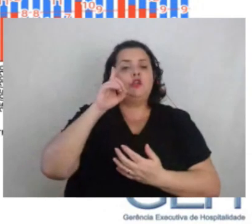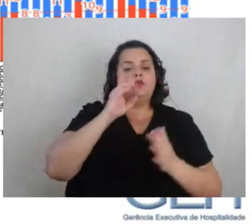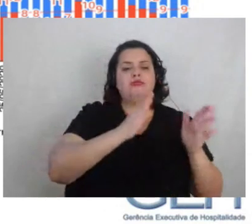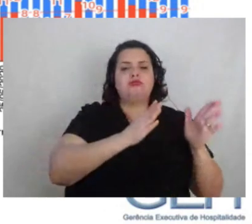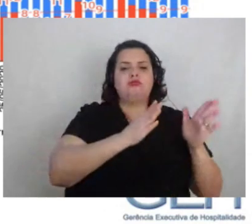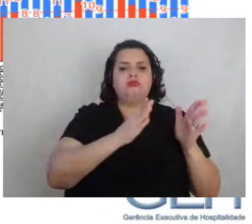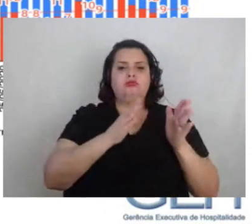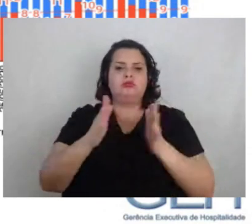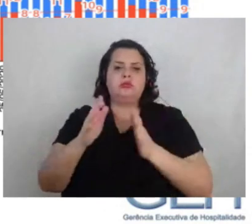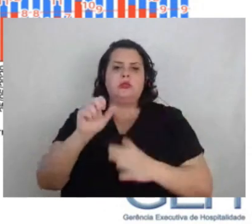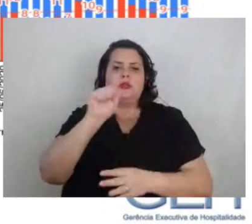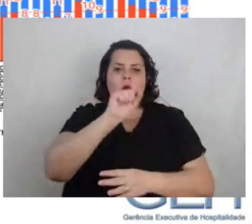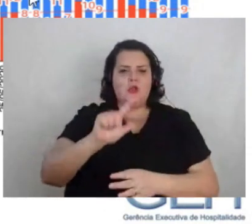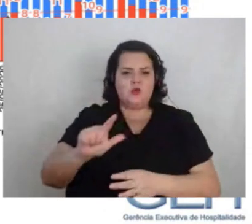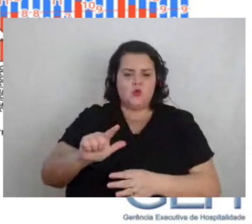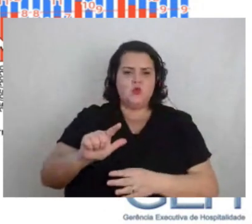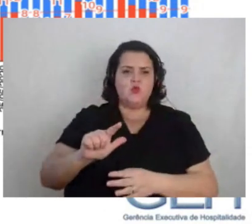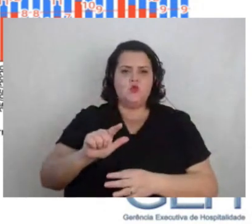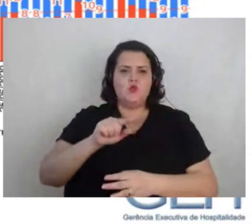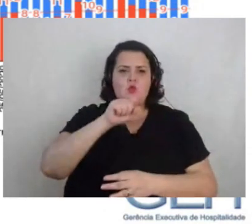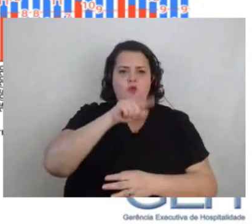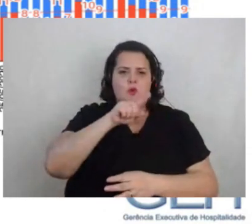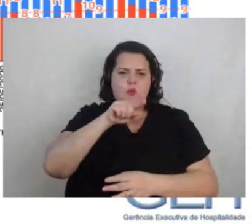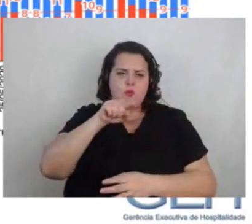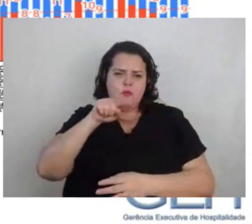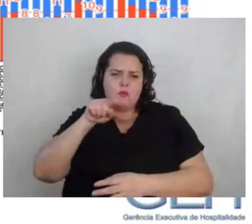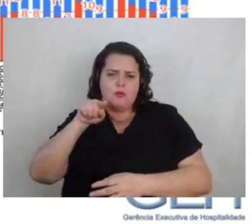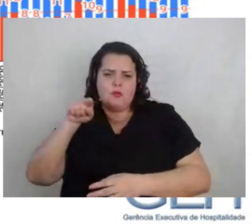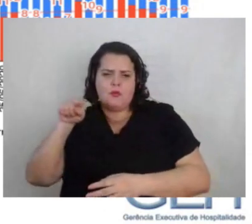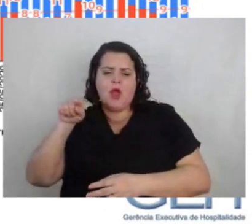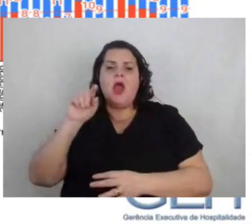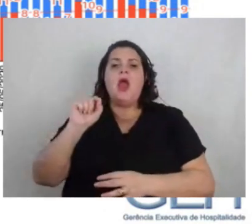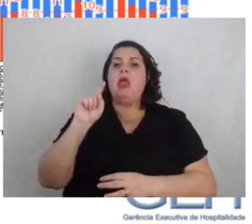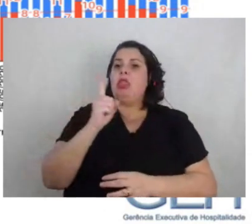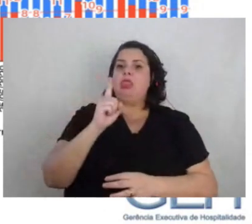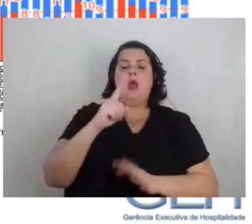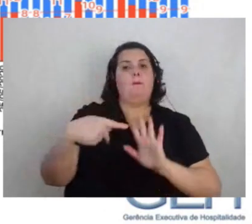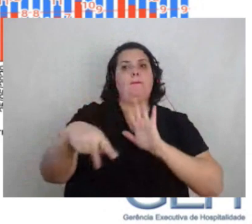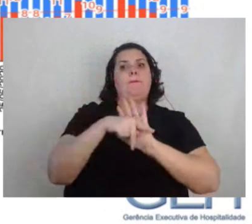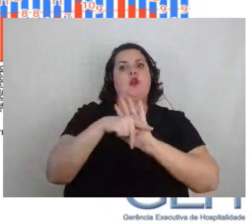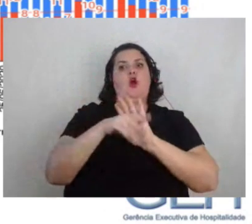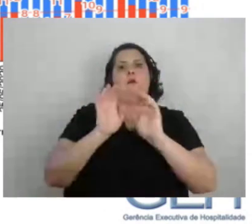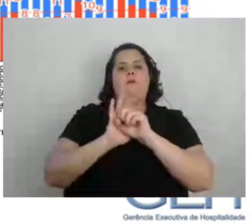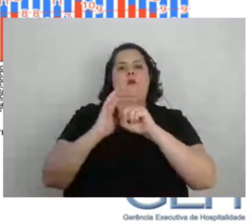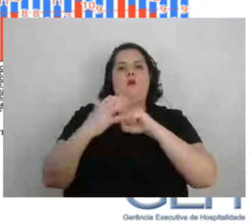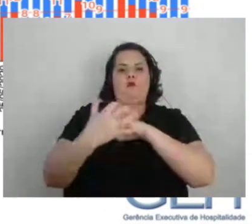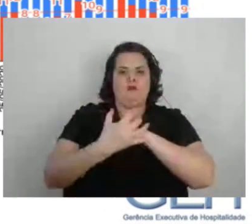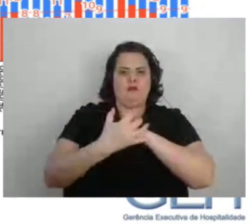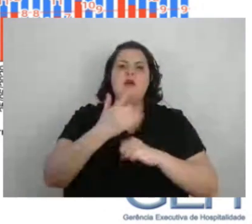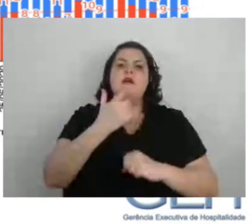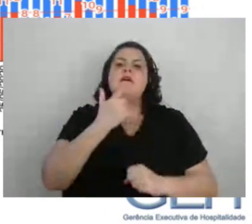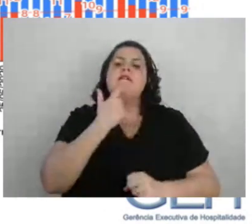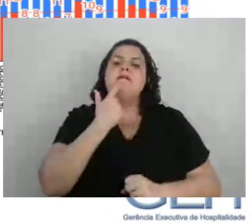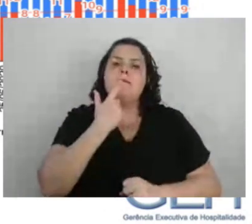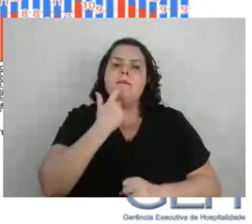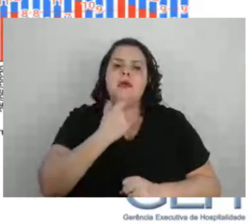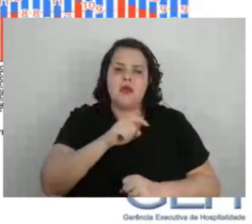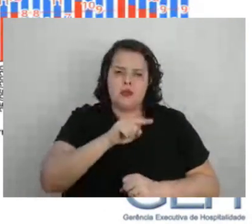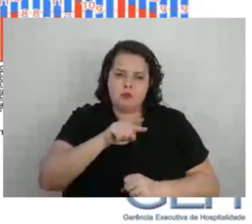azuis são as internações não Covid, e os vermelhos, internações Covid. Quero ressaltar que a Unifesp e o Hospital